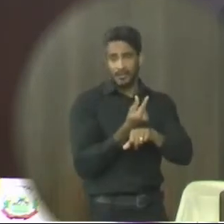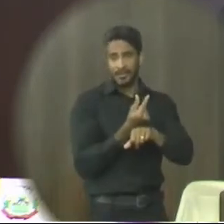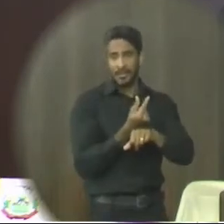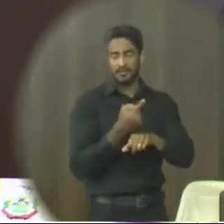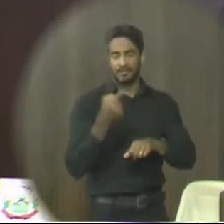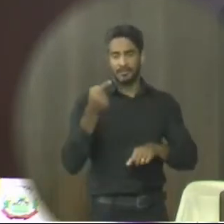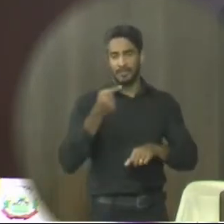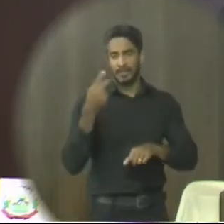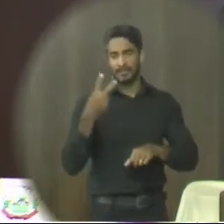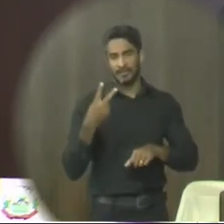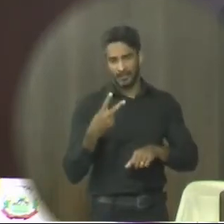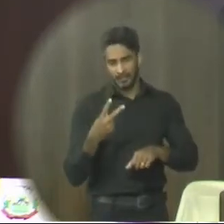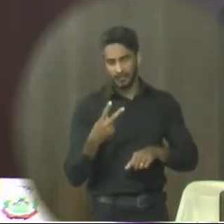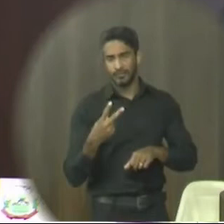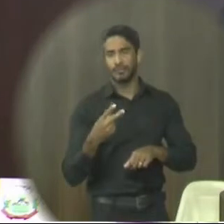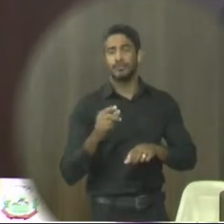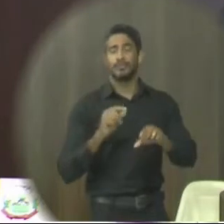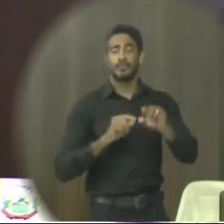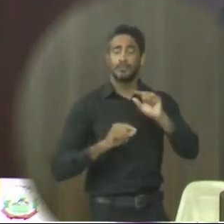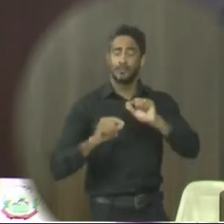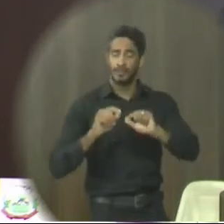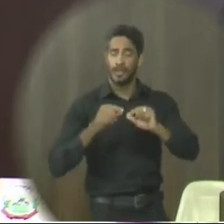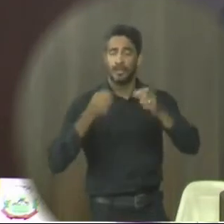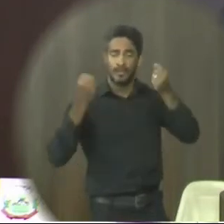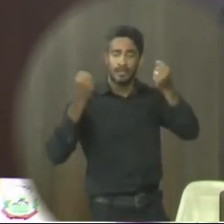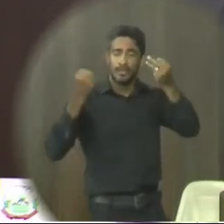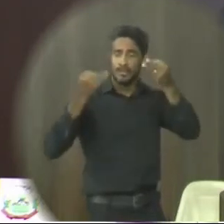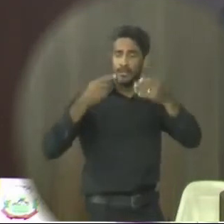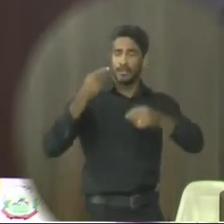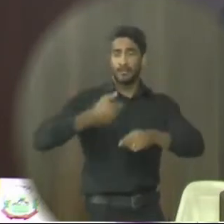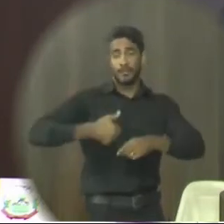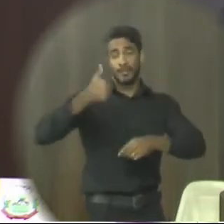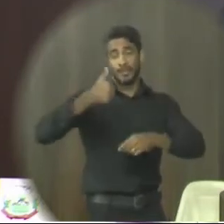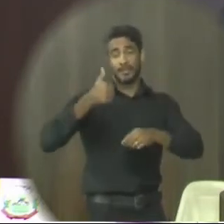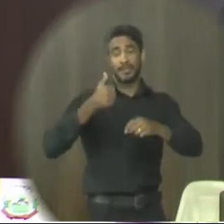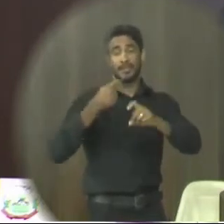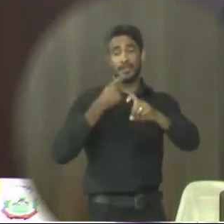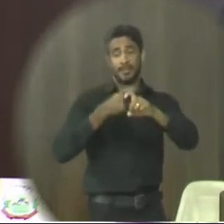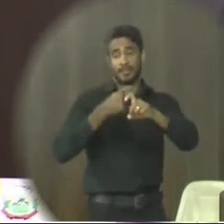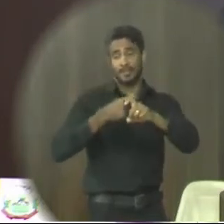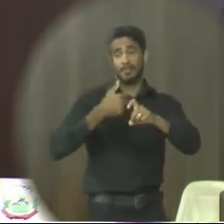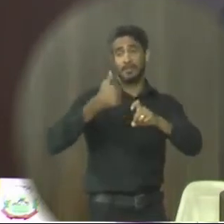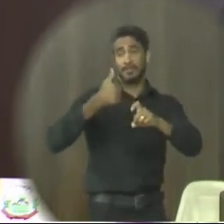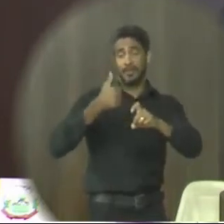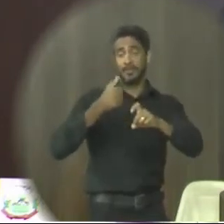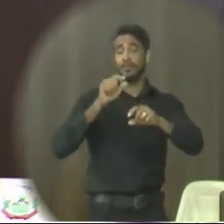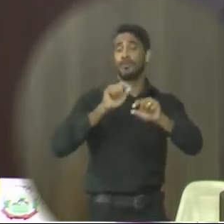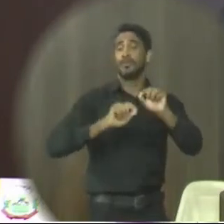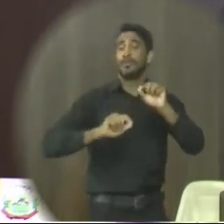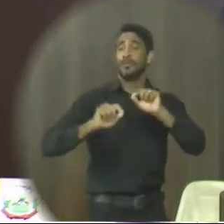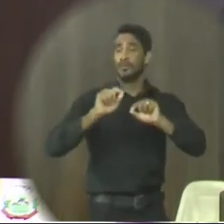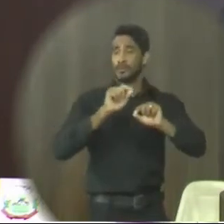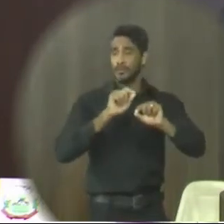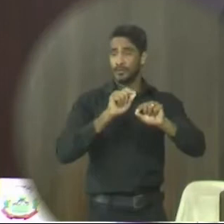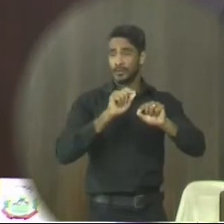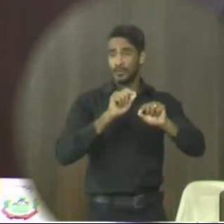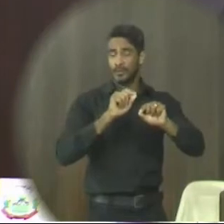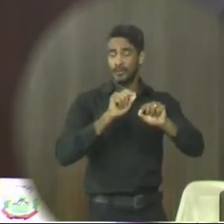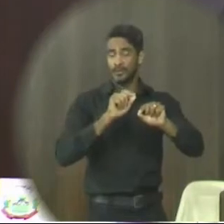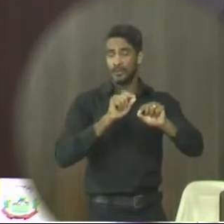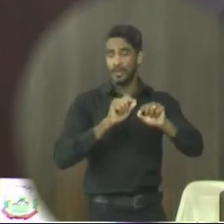Parágrafo 2º. Estimativa de que trata-se o exercício primeiro serão acompanhados dos premissas